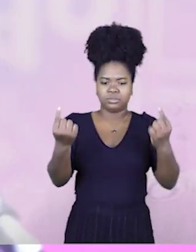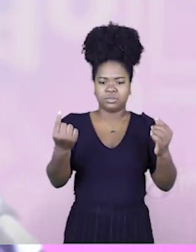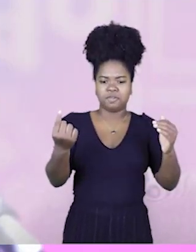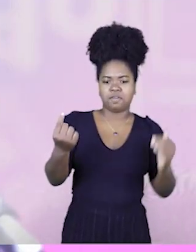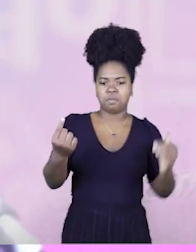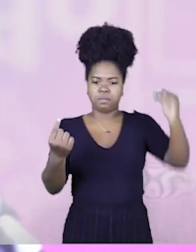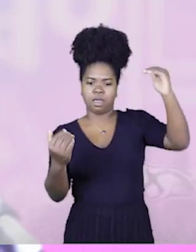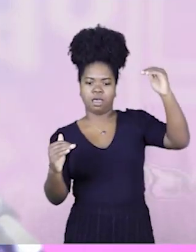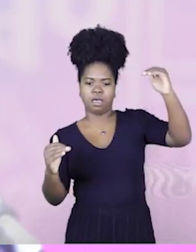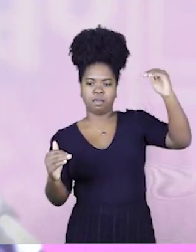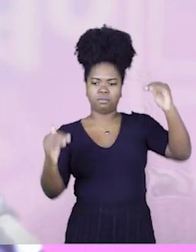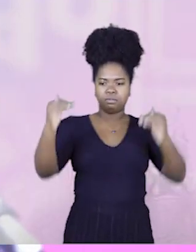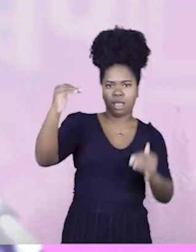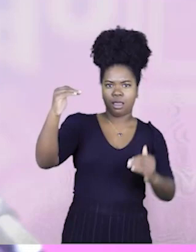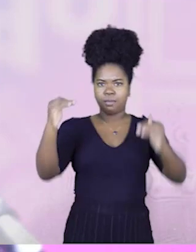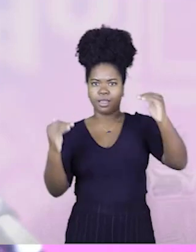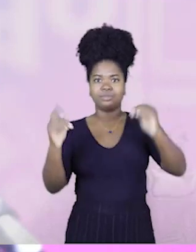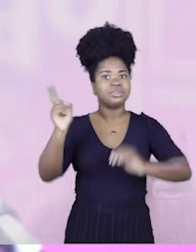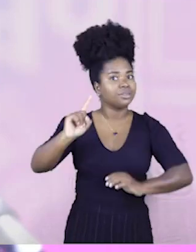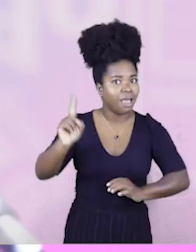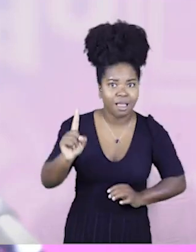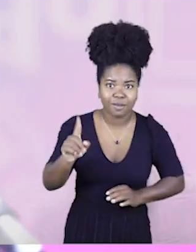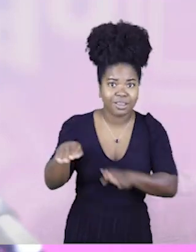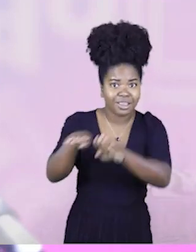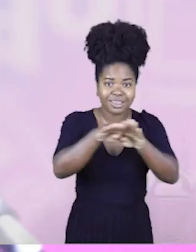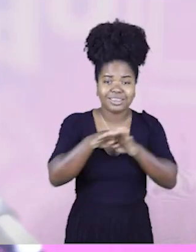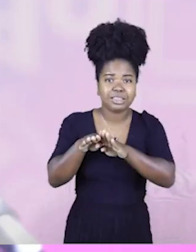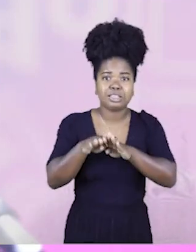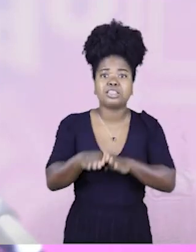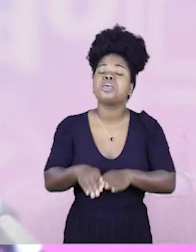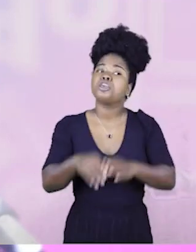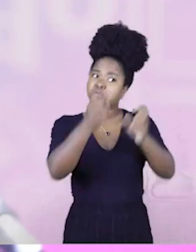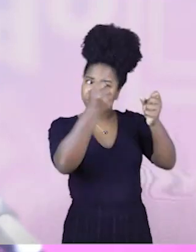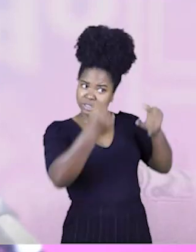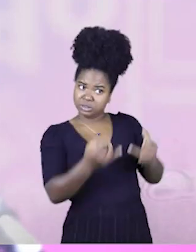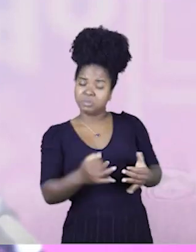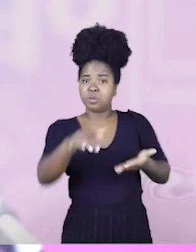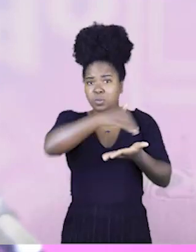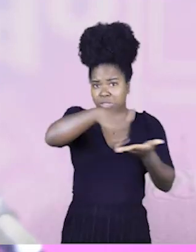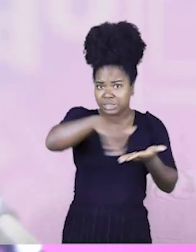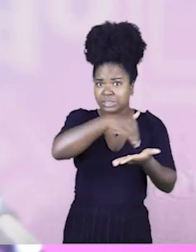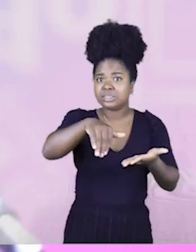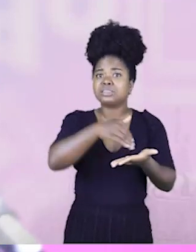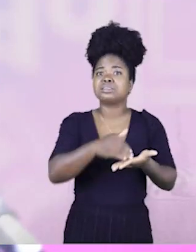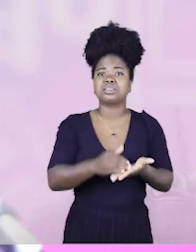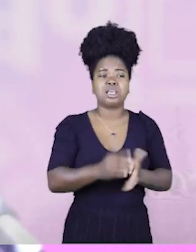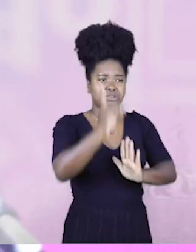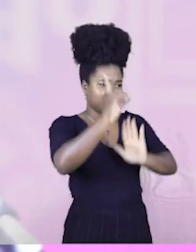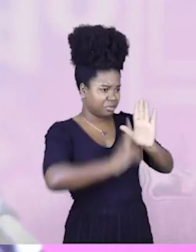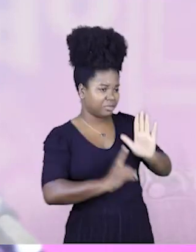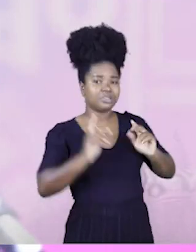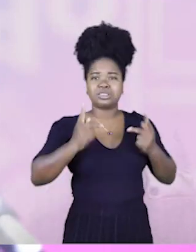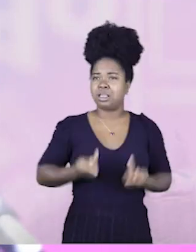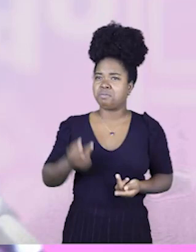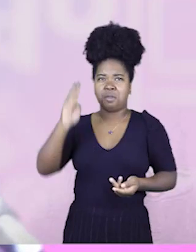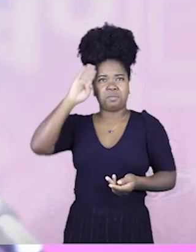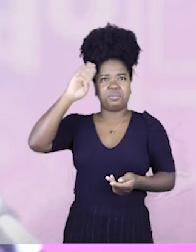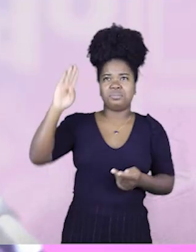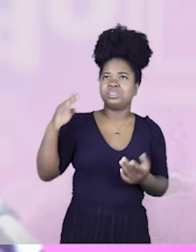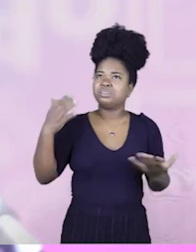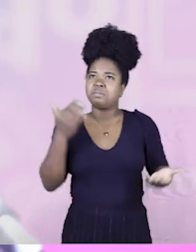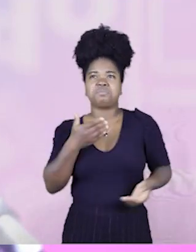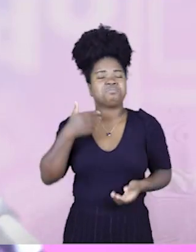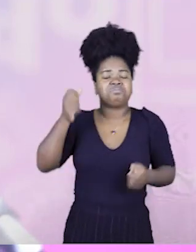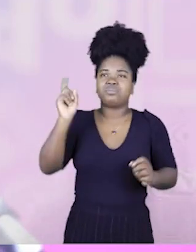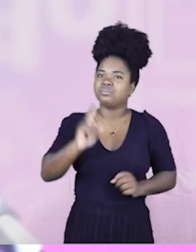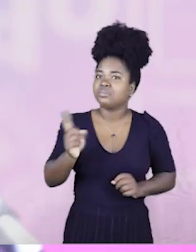mesmo disse, os direitos humanos não são privilégios, e sim o básico que as pessoas precisam para estar vivendo. E eu, como estudante, entendo que o